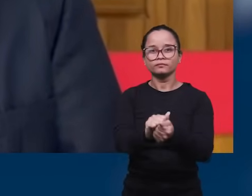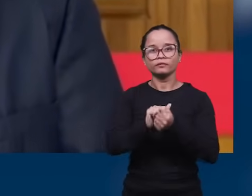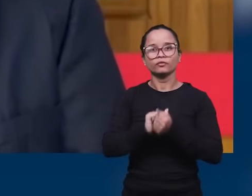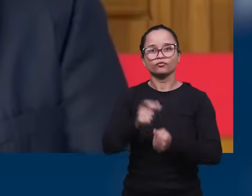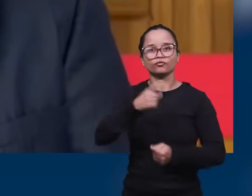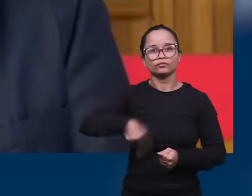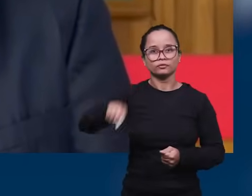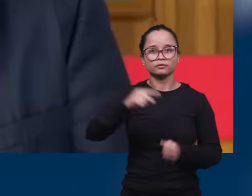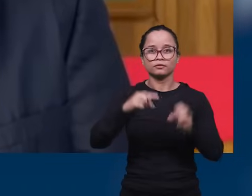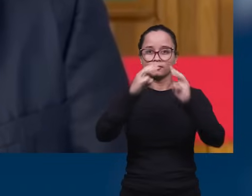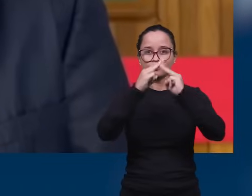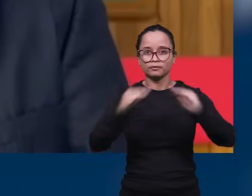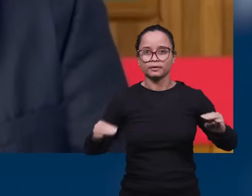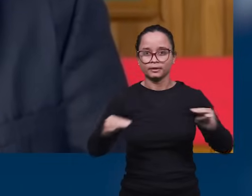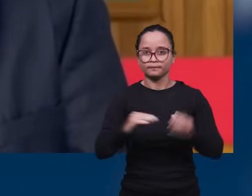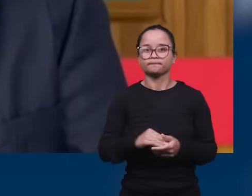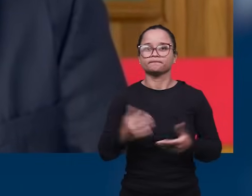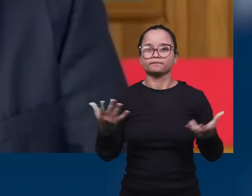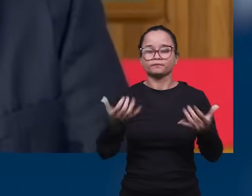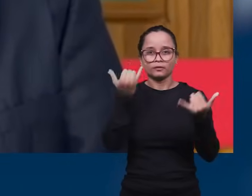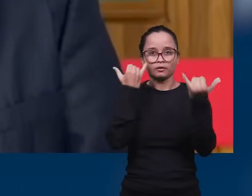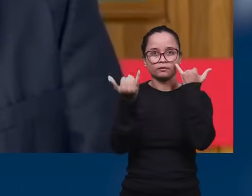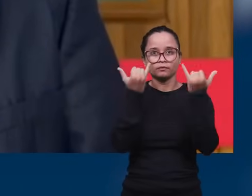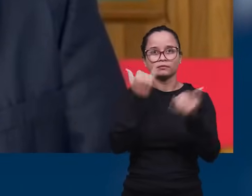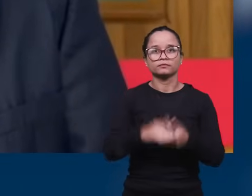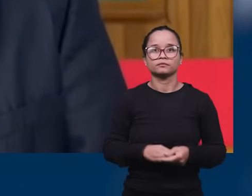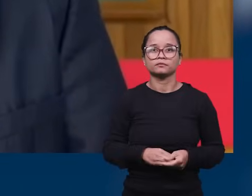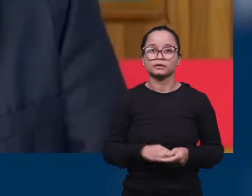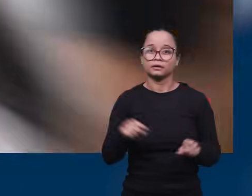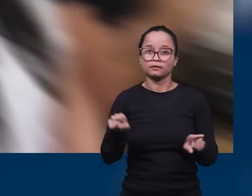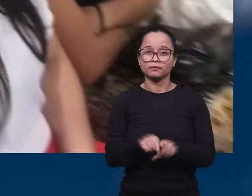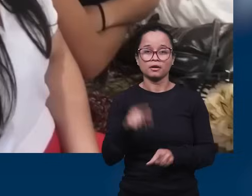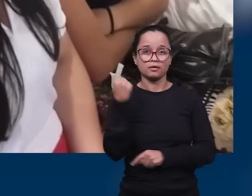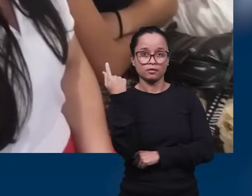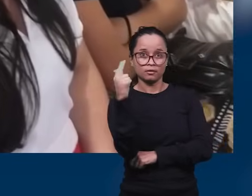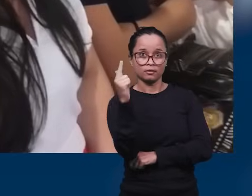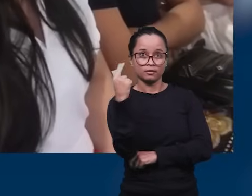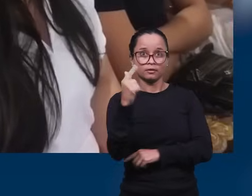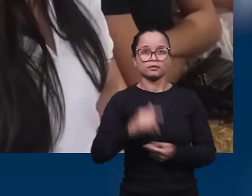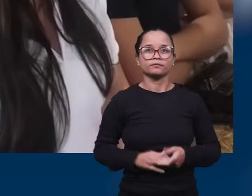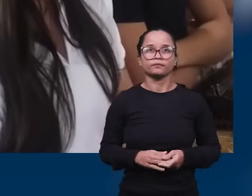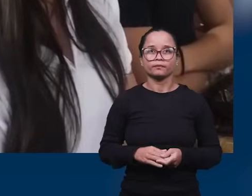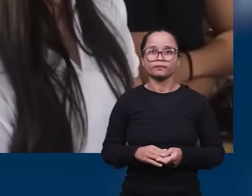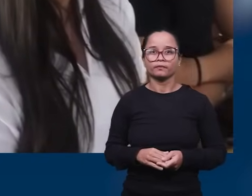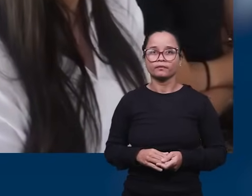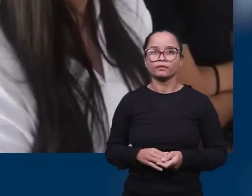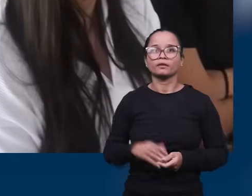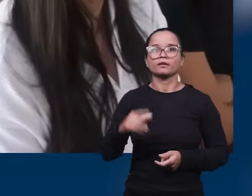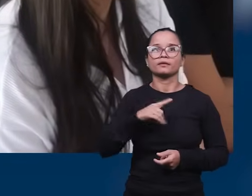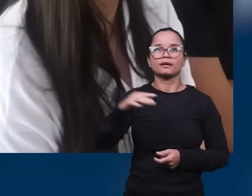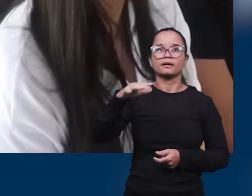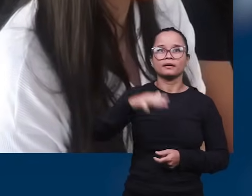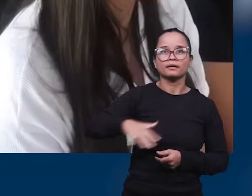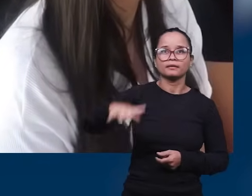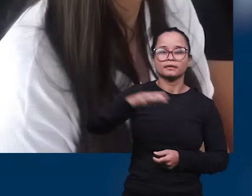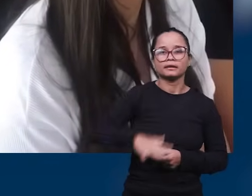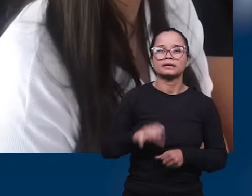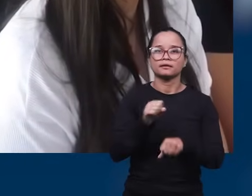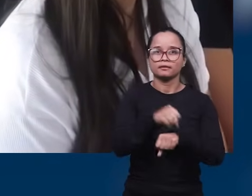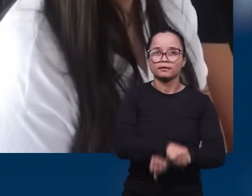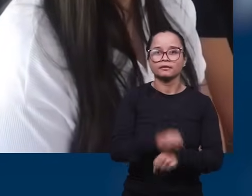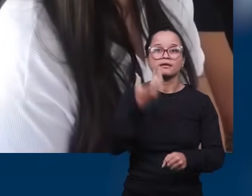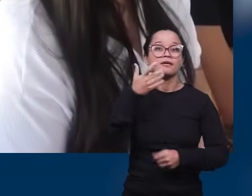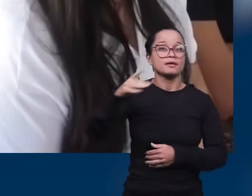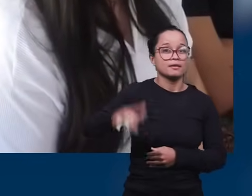que nos acompanham aqui no Manaim News. Em Goiânia, na igreja do Setor Bueno, nós tivemos